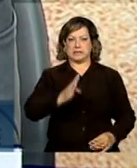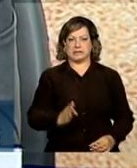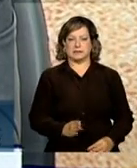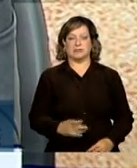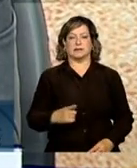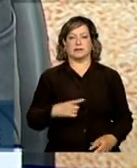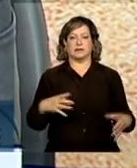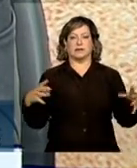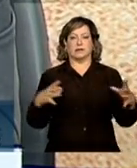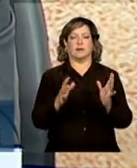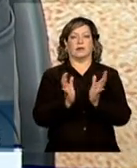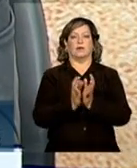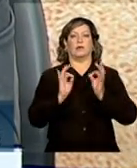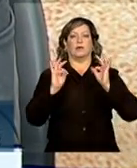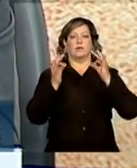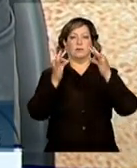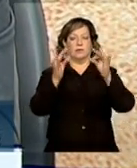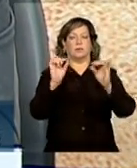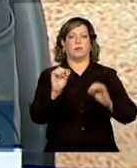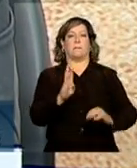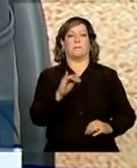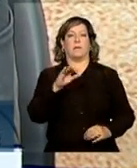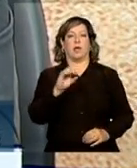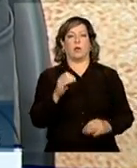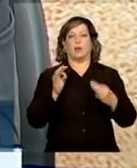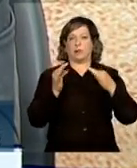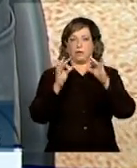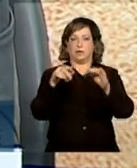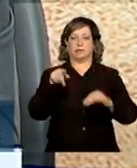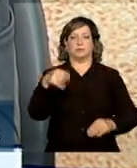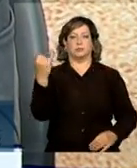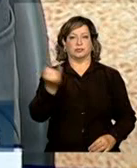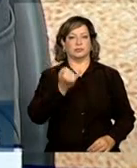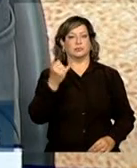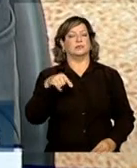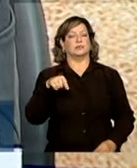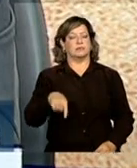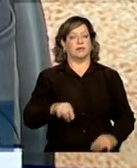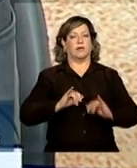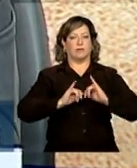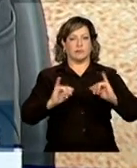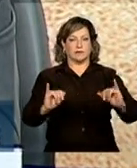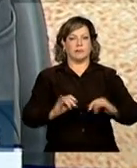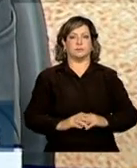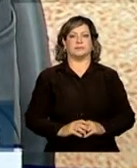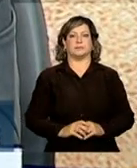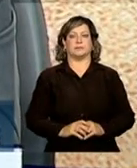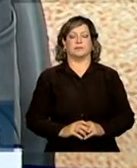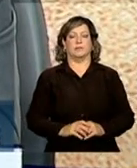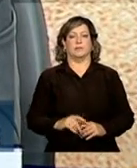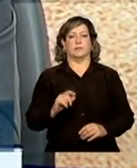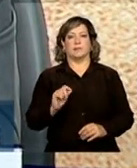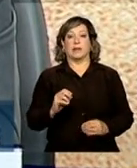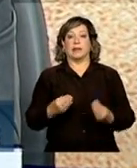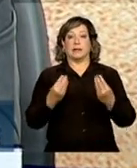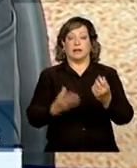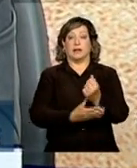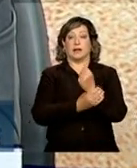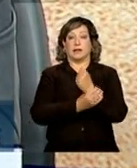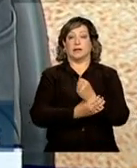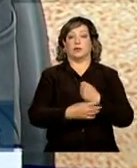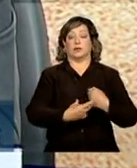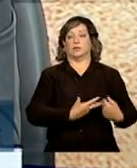fronteira tecnológica mundial da biotecnologia eu acho que esse destaque era importante dar dando eh garantindo